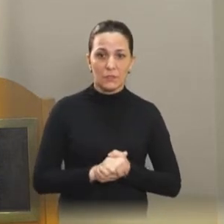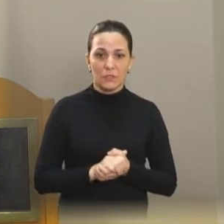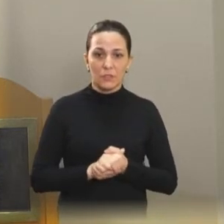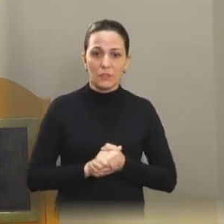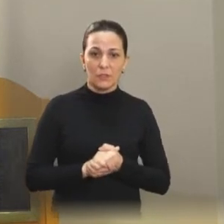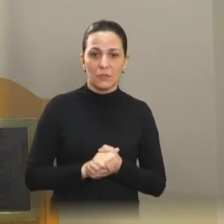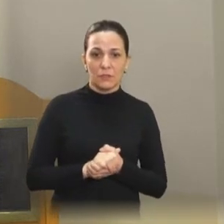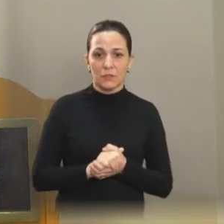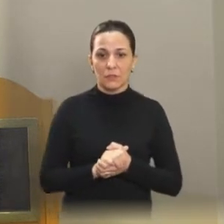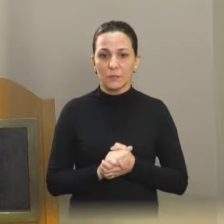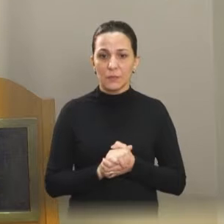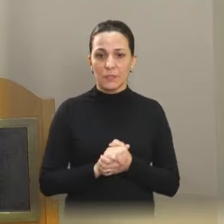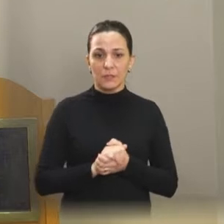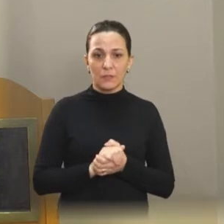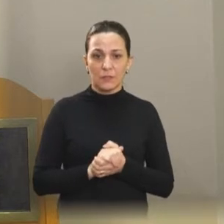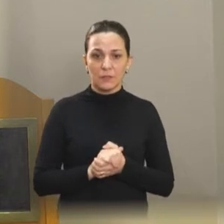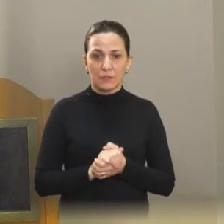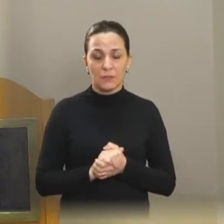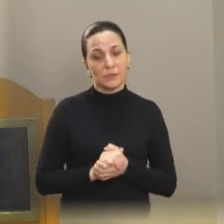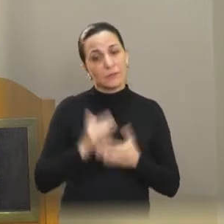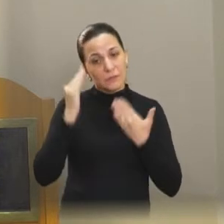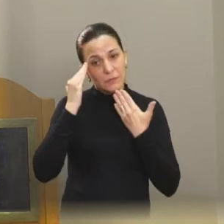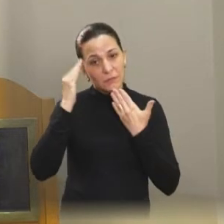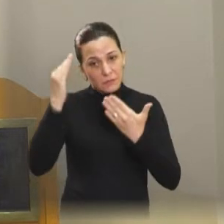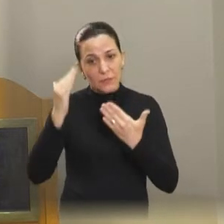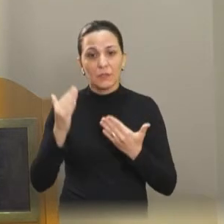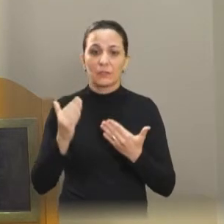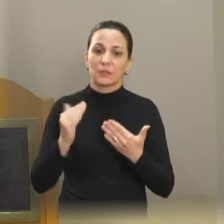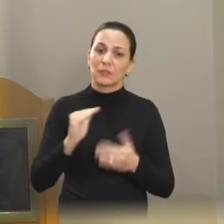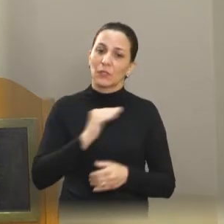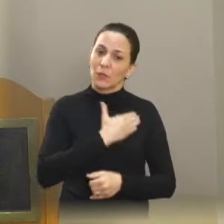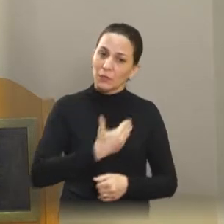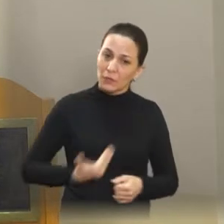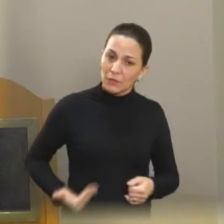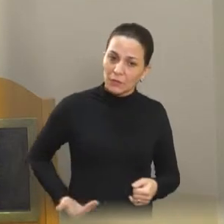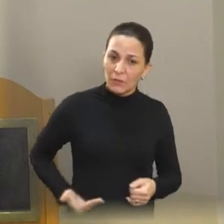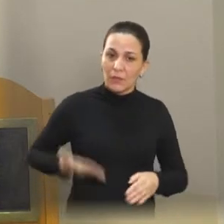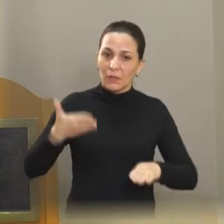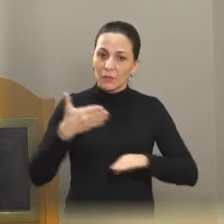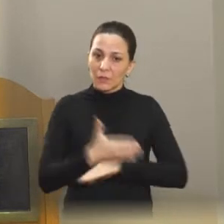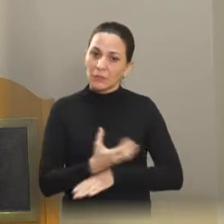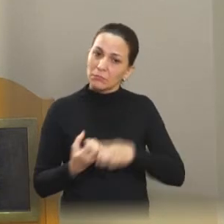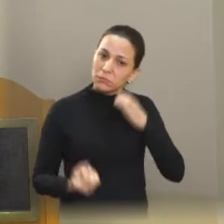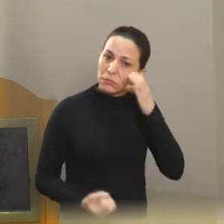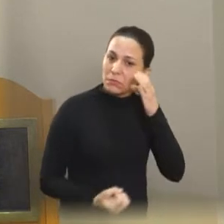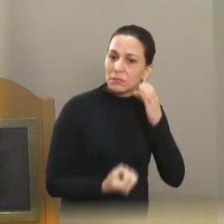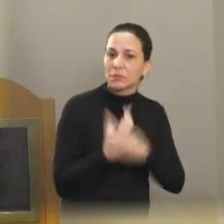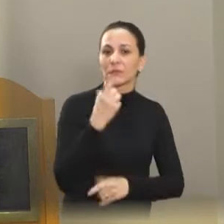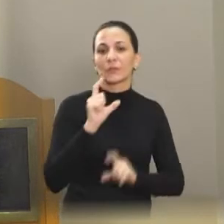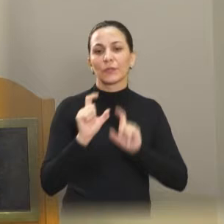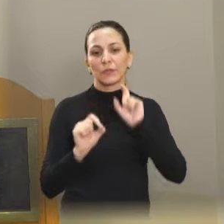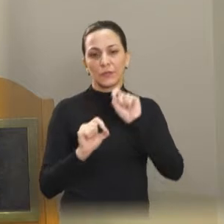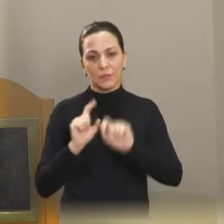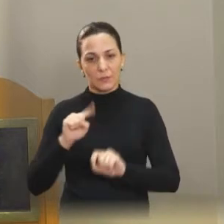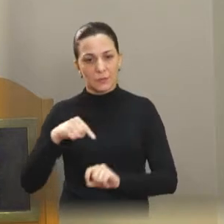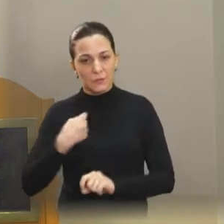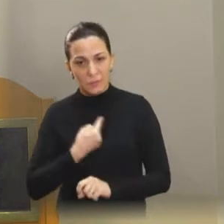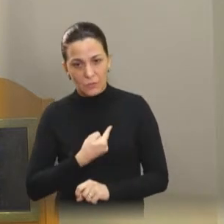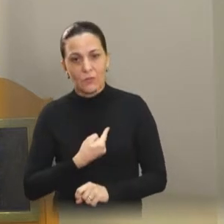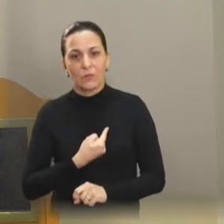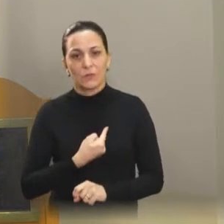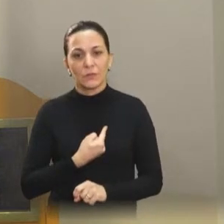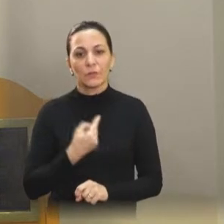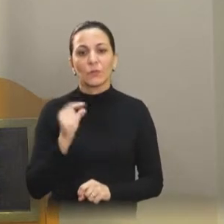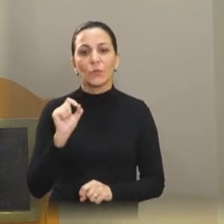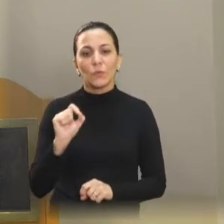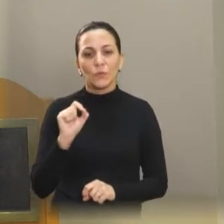não precisa de ônibus nada então a gente agradece mas o poder público nós se vemos lá no lançamento de uma que a gente sabe Vai fazer